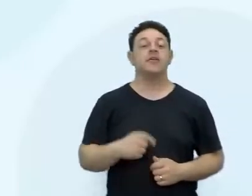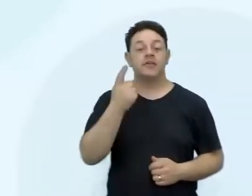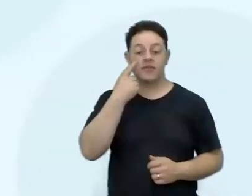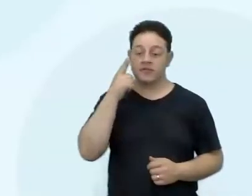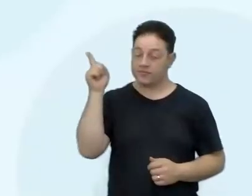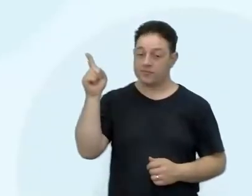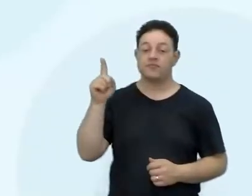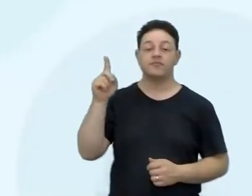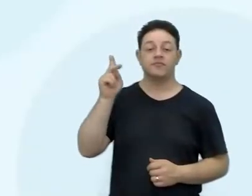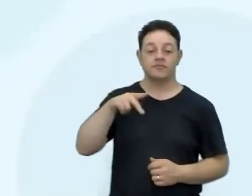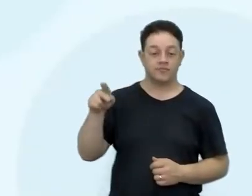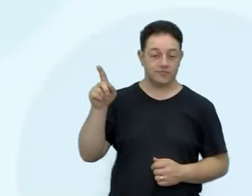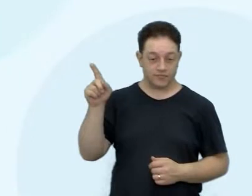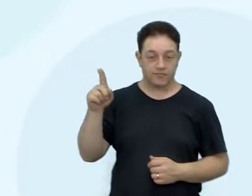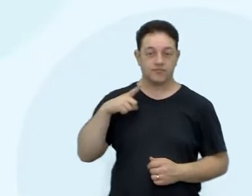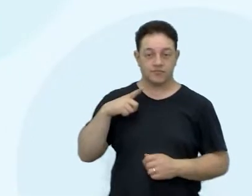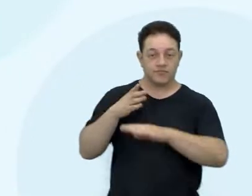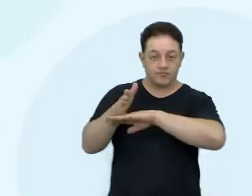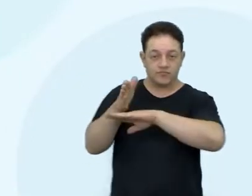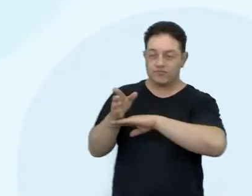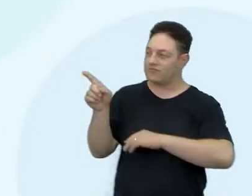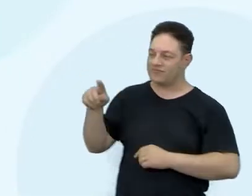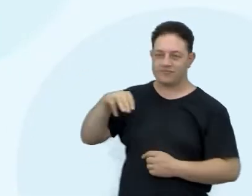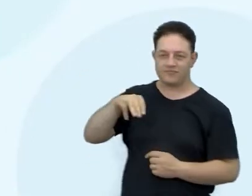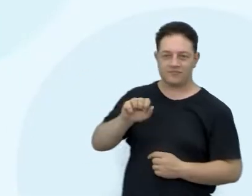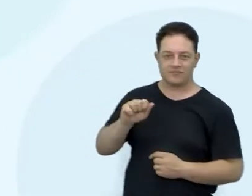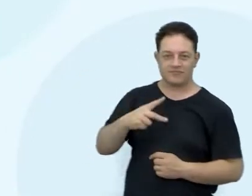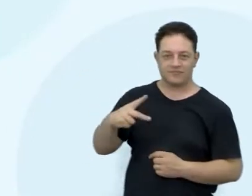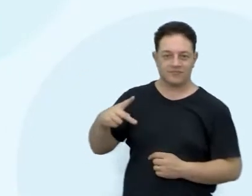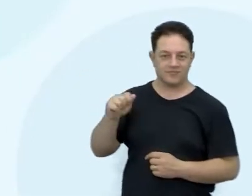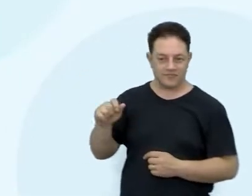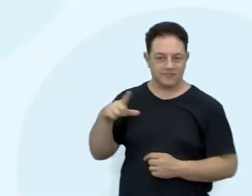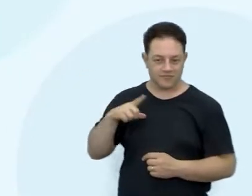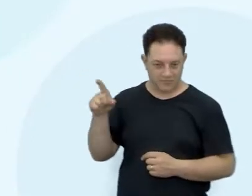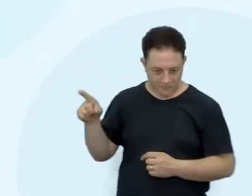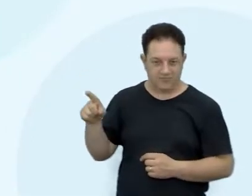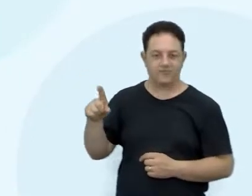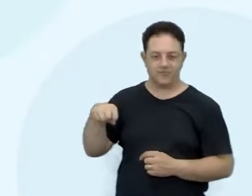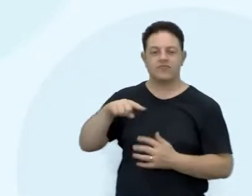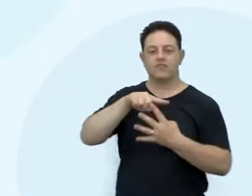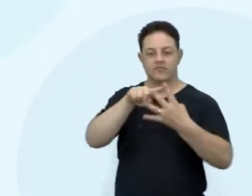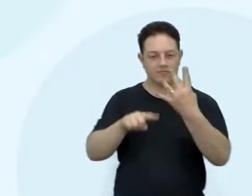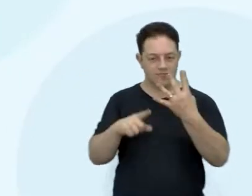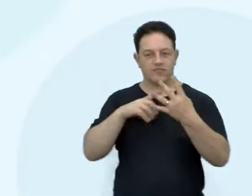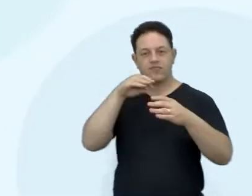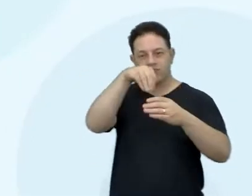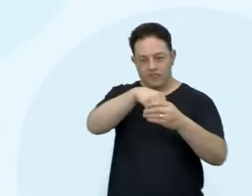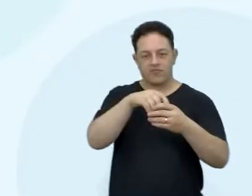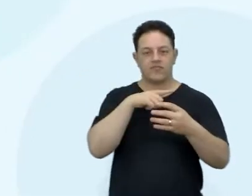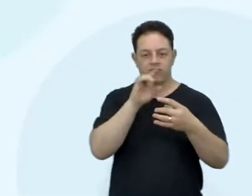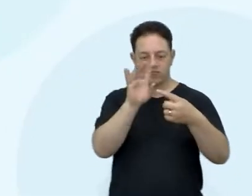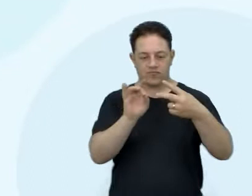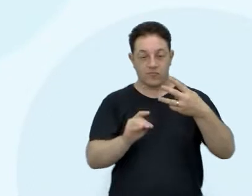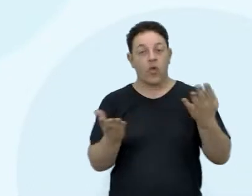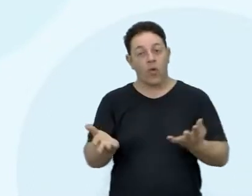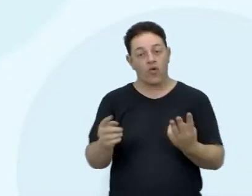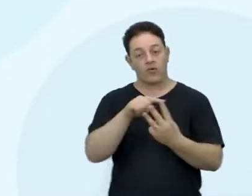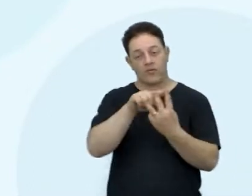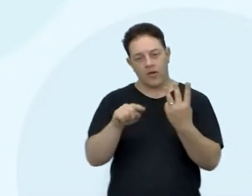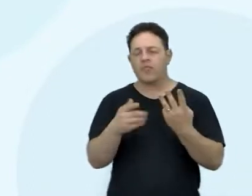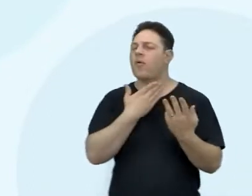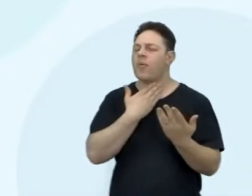seu professor tem acesso aqui ao aprofundamento inteiro dos 4 componentes, tá? Aqui a gente vai estar